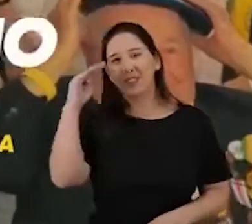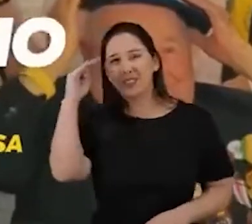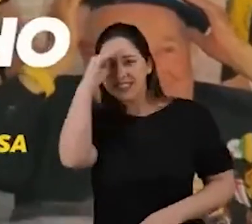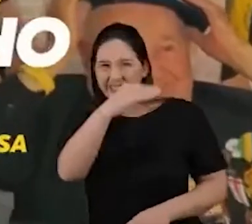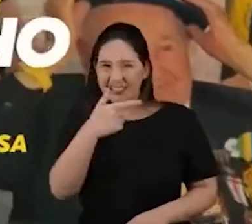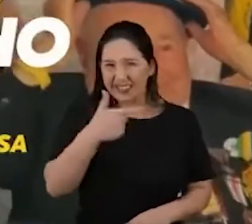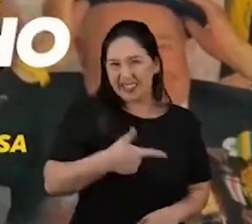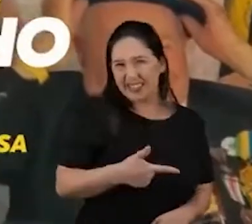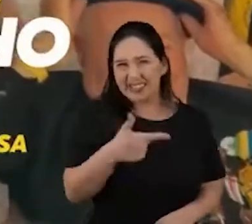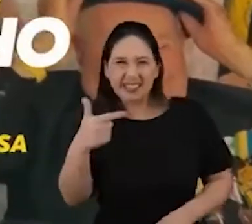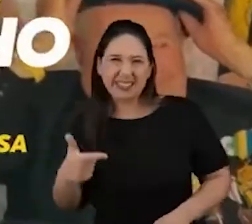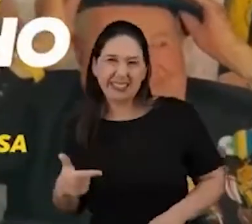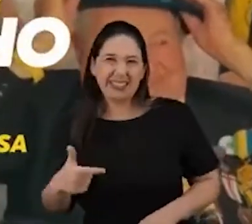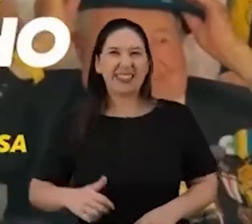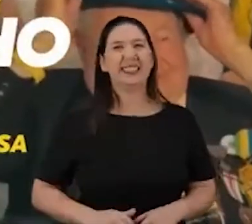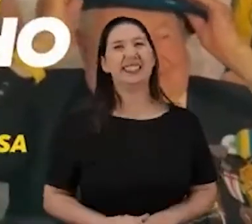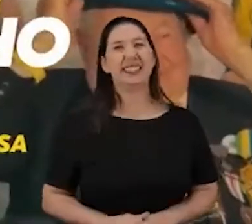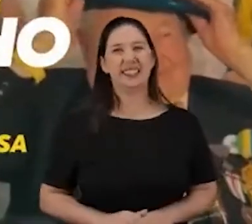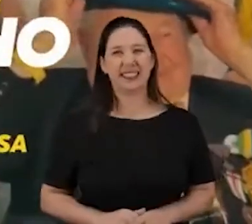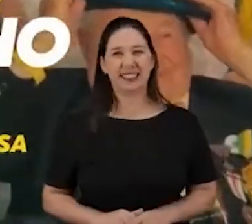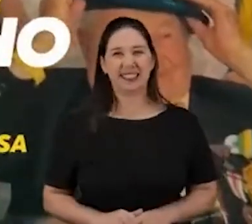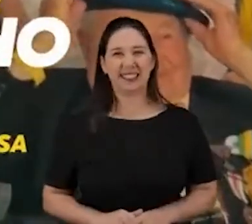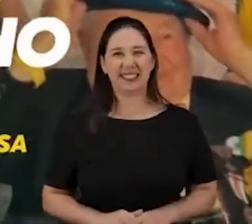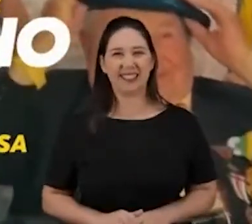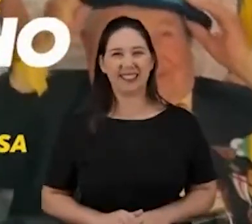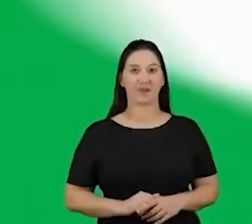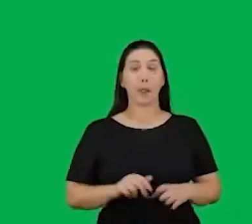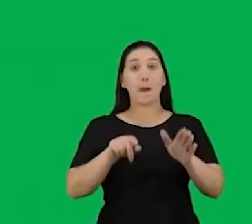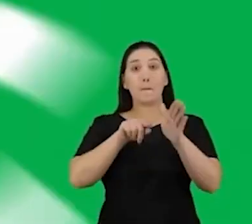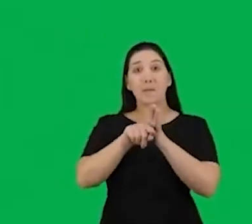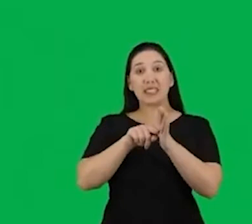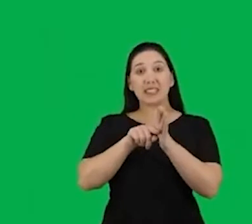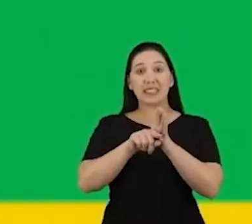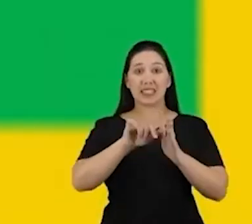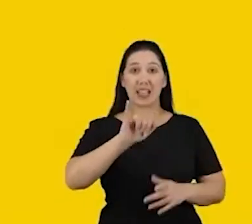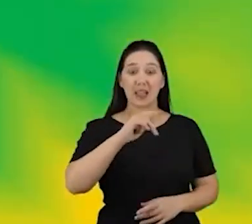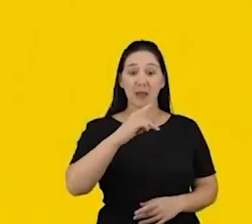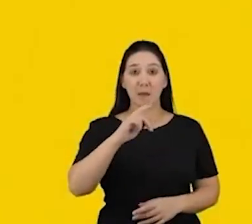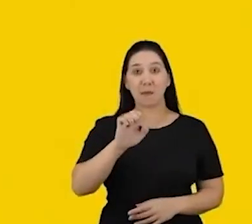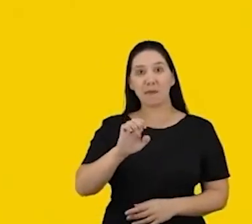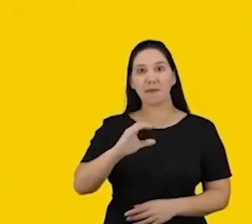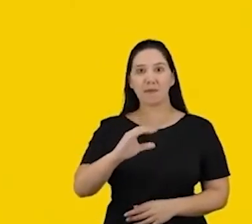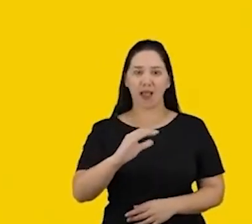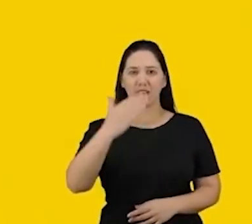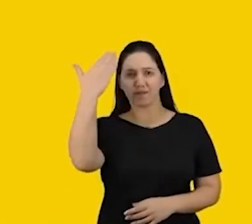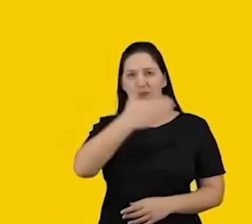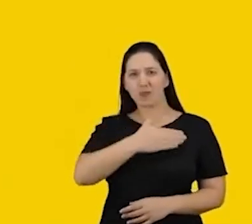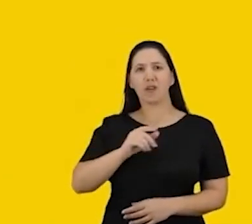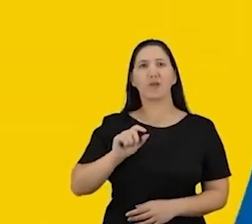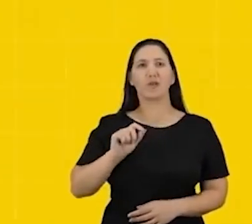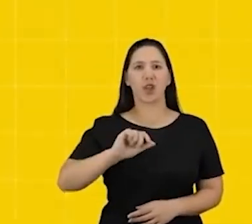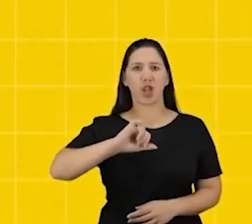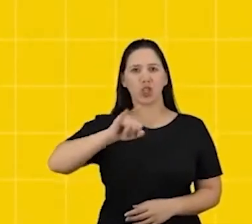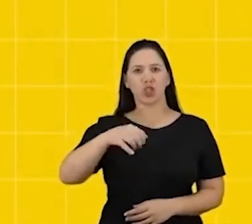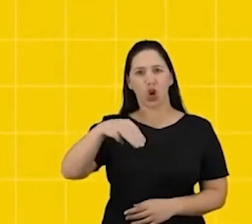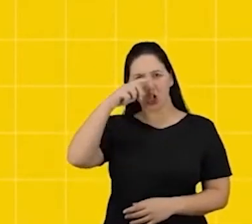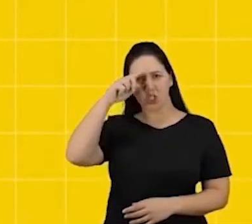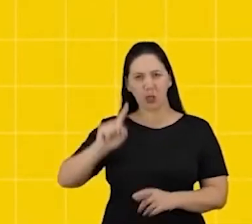Jorginho Melo. Jorginho é 22. E a pesquisa IPEC confirma, Jorginho